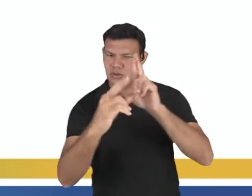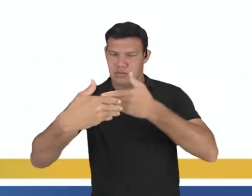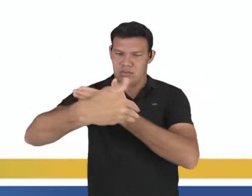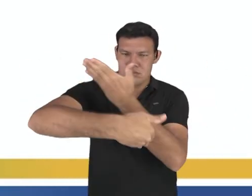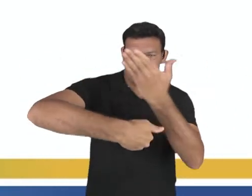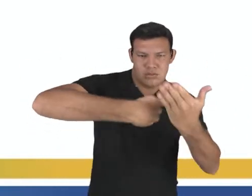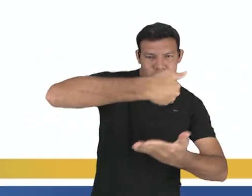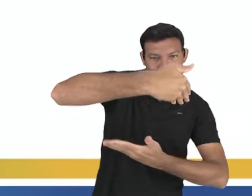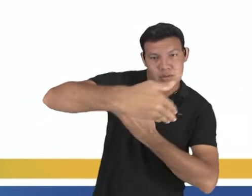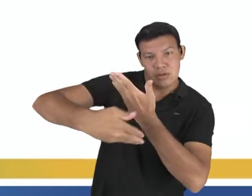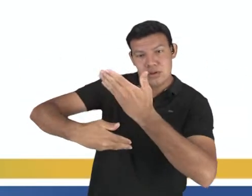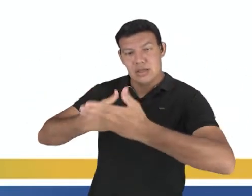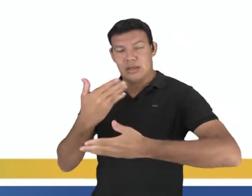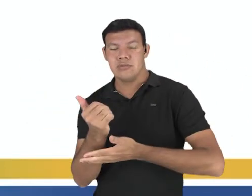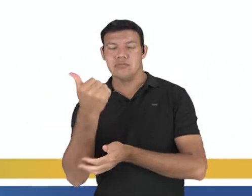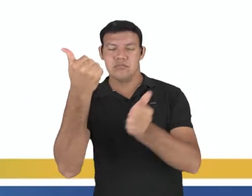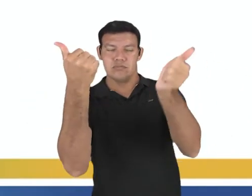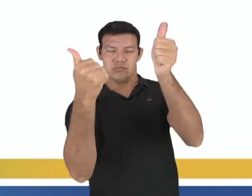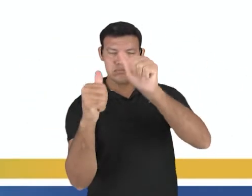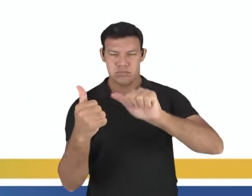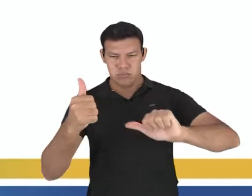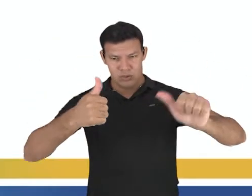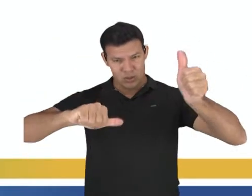isso, analisarmos um texto literário é